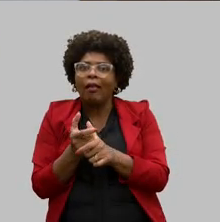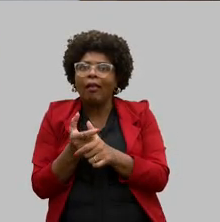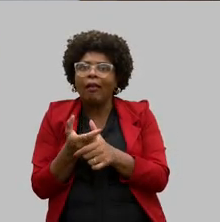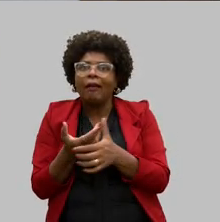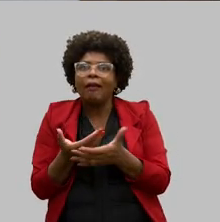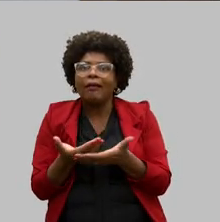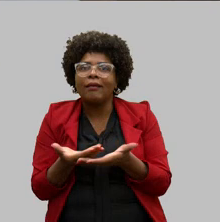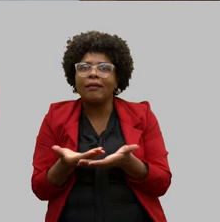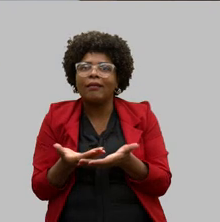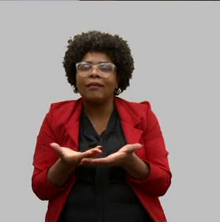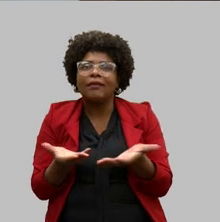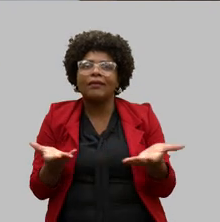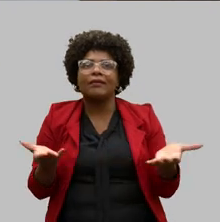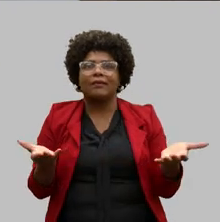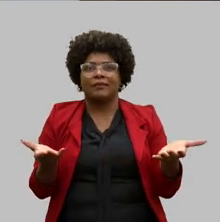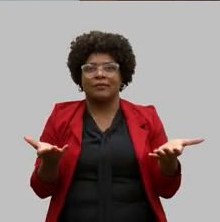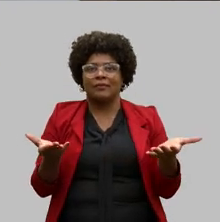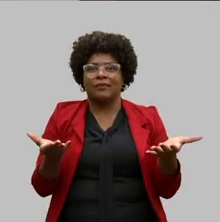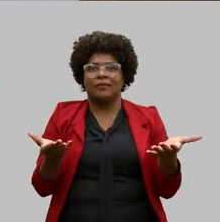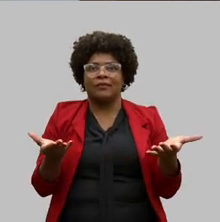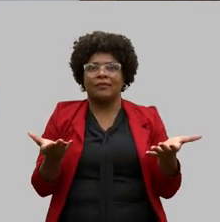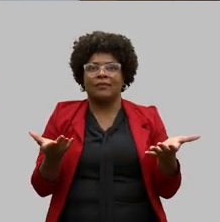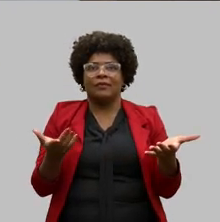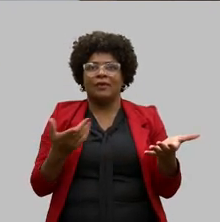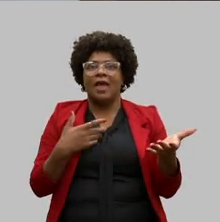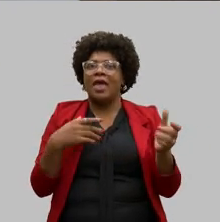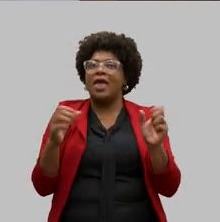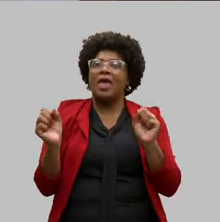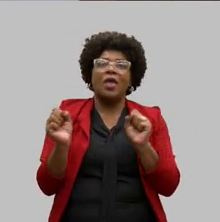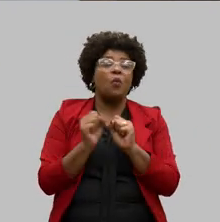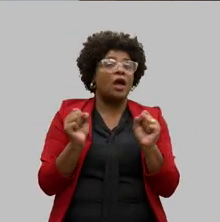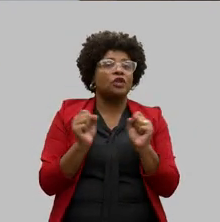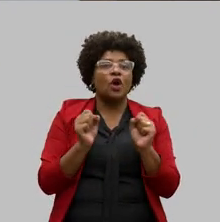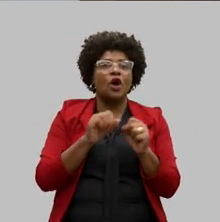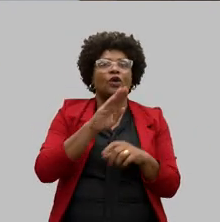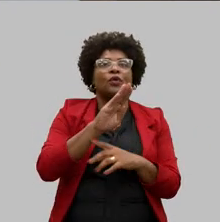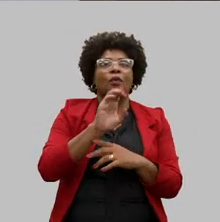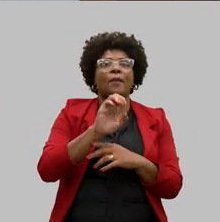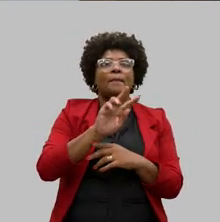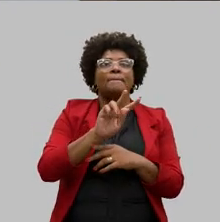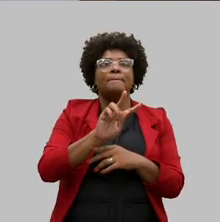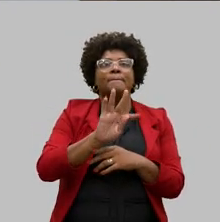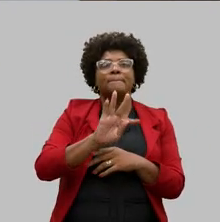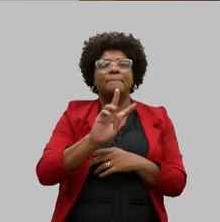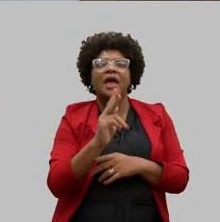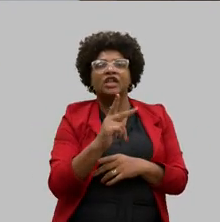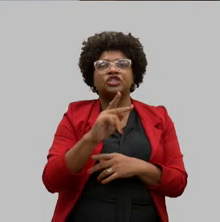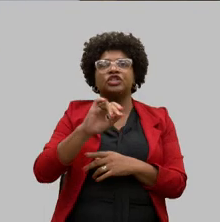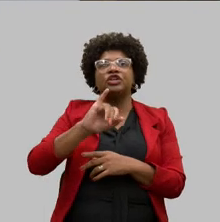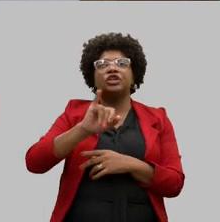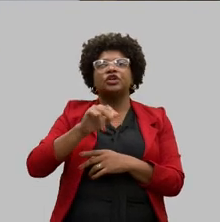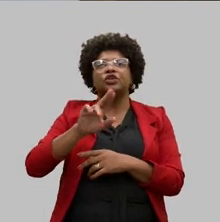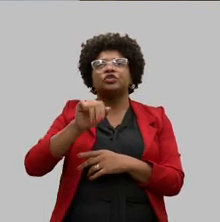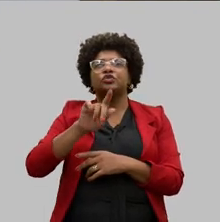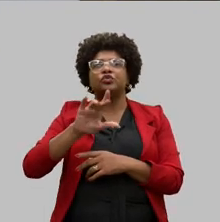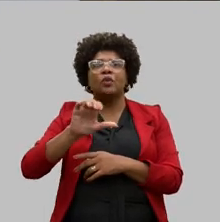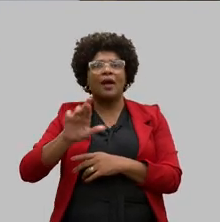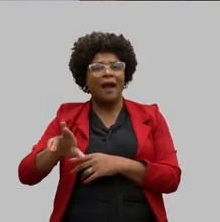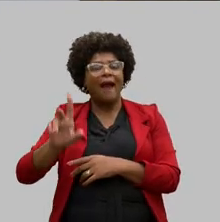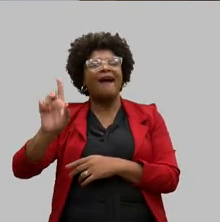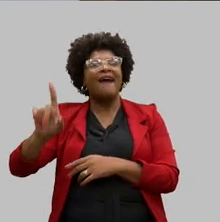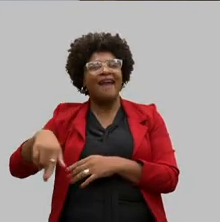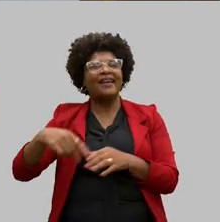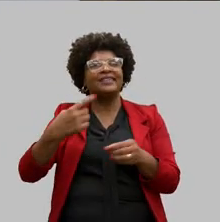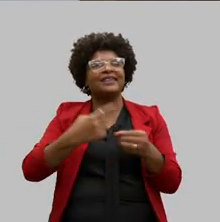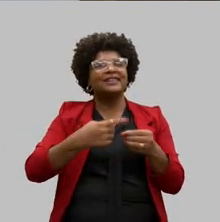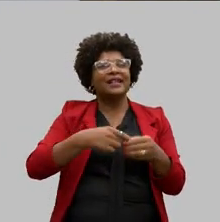áreas Eu adoro a Bet Jucar ela é da terra da minha mãe de Juiz de Fora é uma guerreira tá